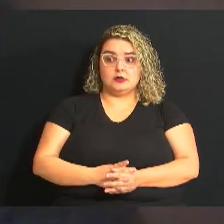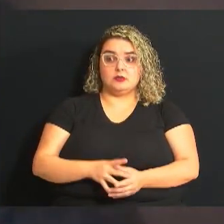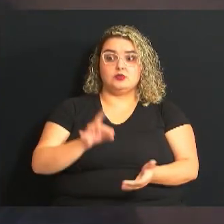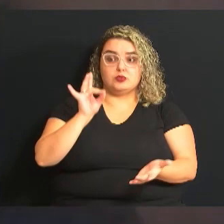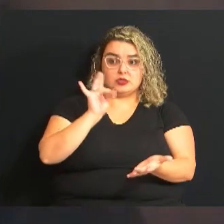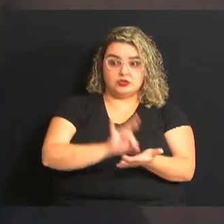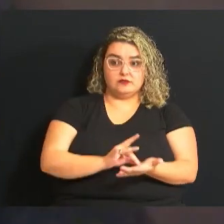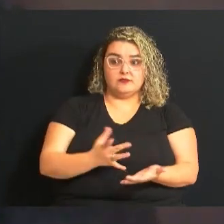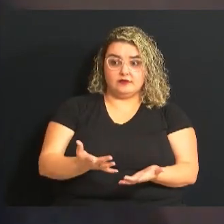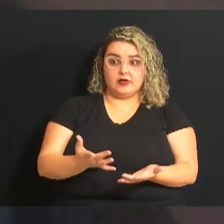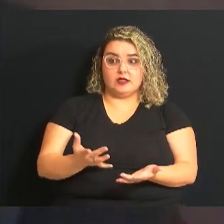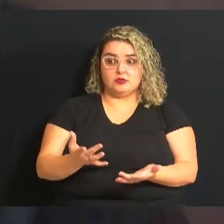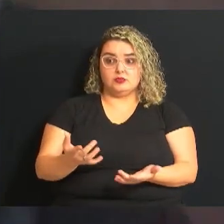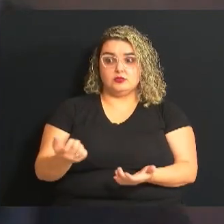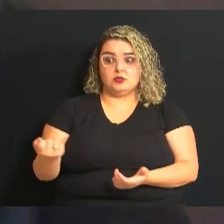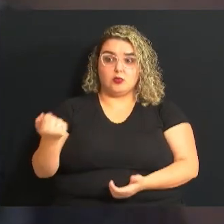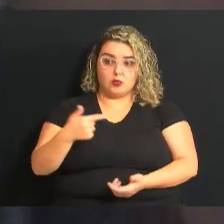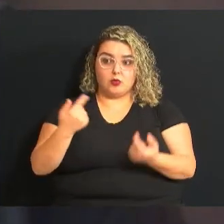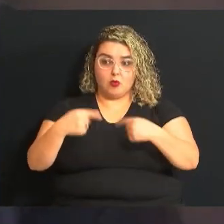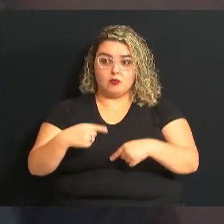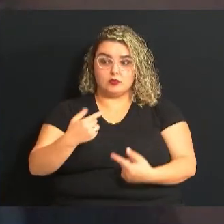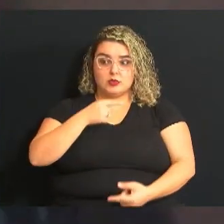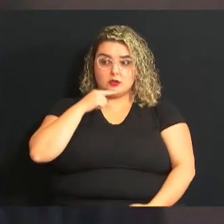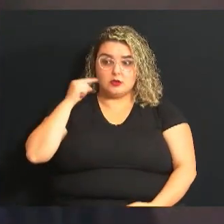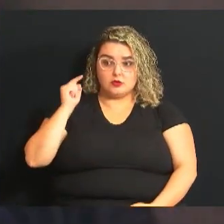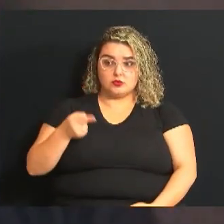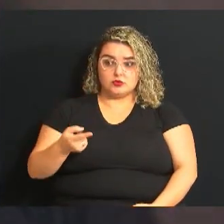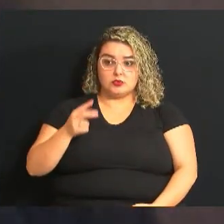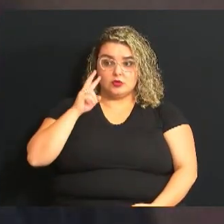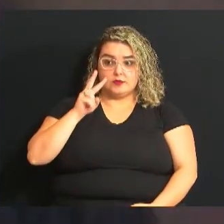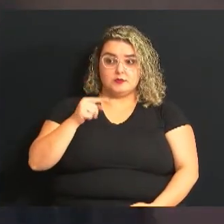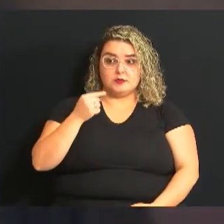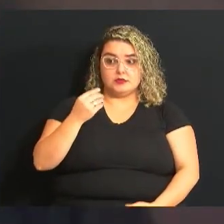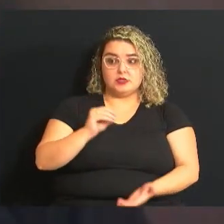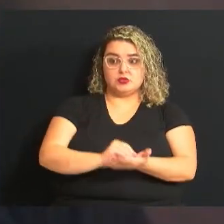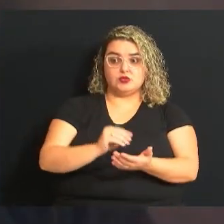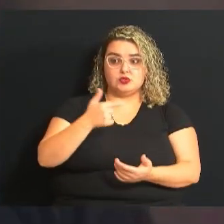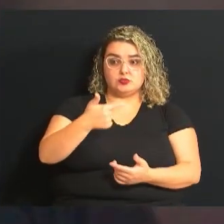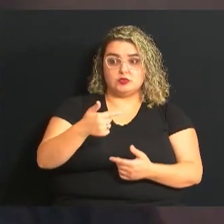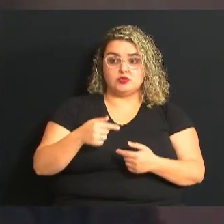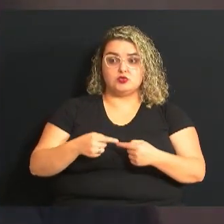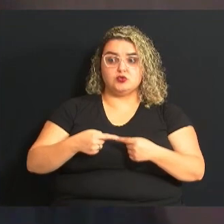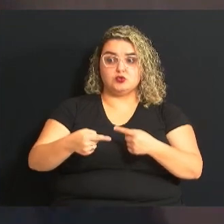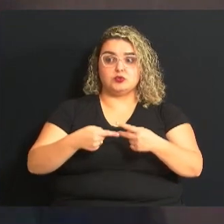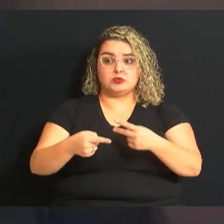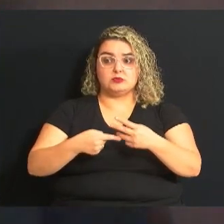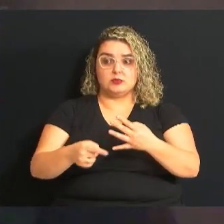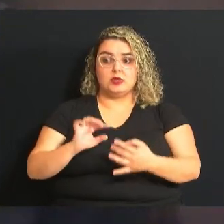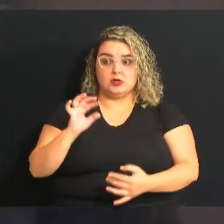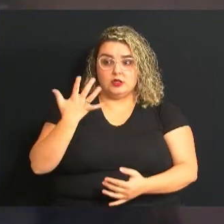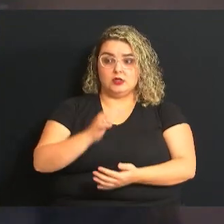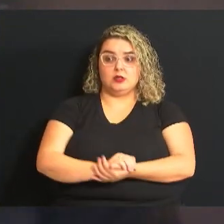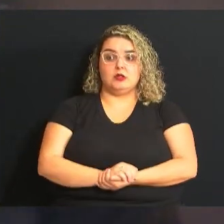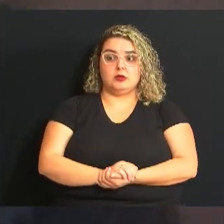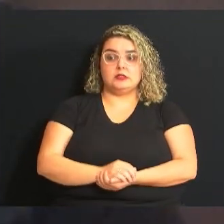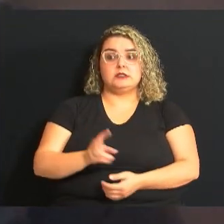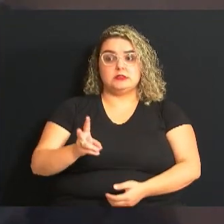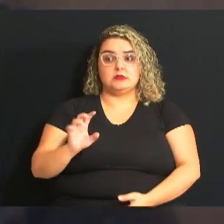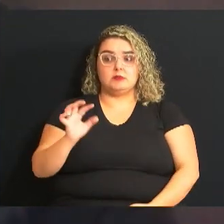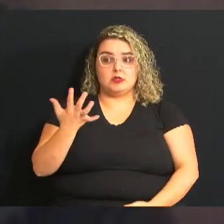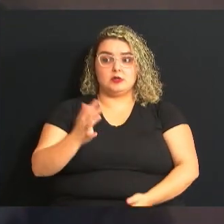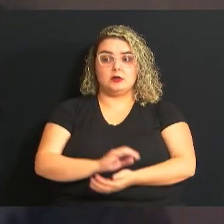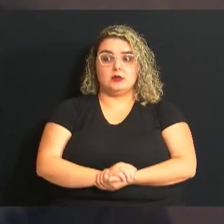estar consciente do que está pensando, para você ter essa consciência, a leitura tem papel muito importante, né?